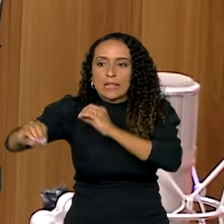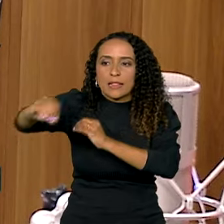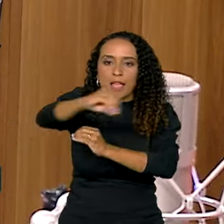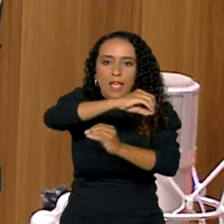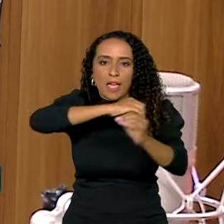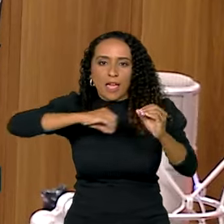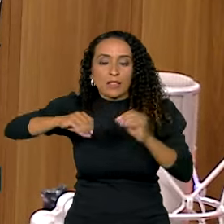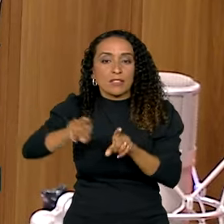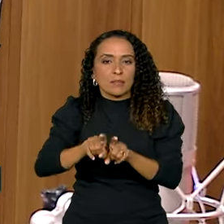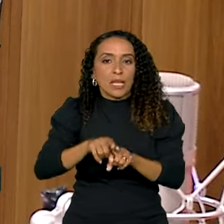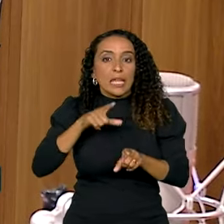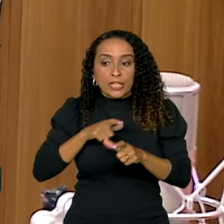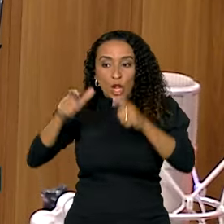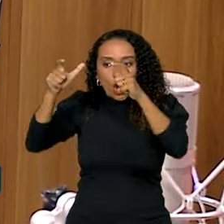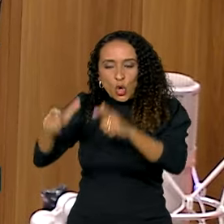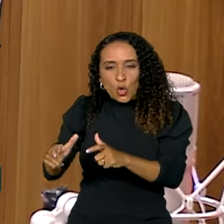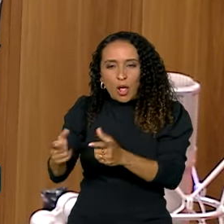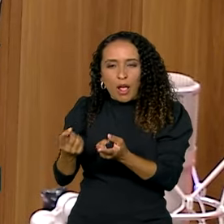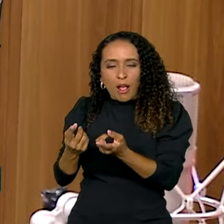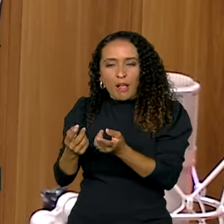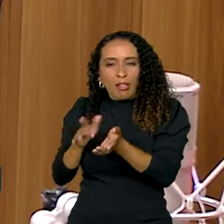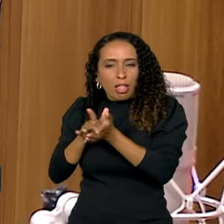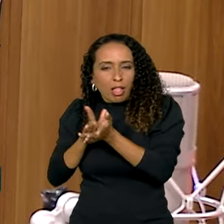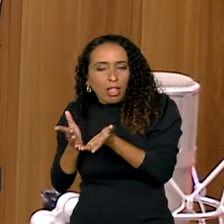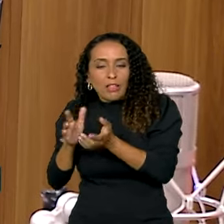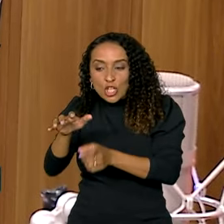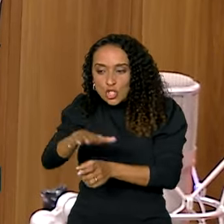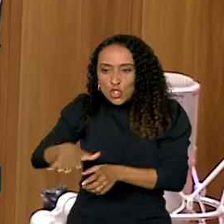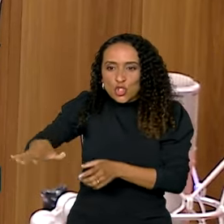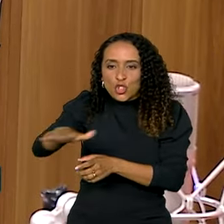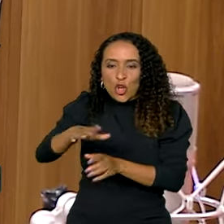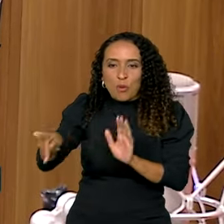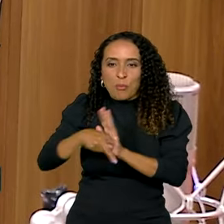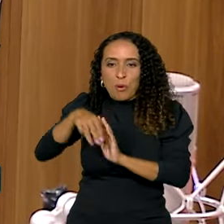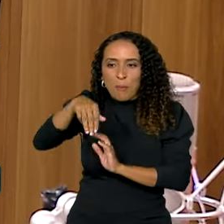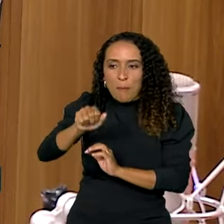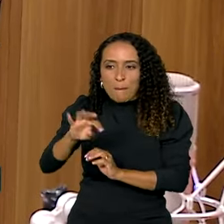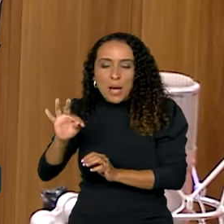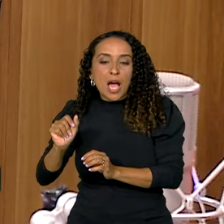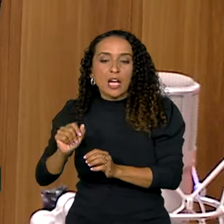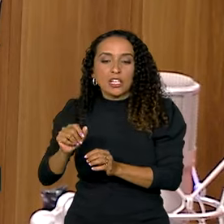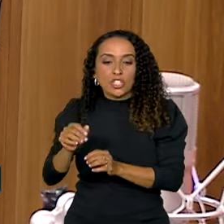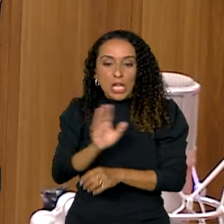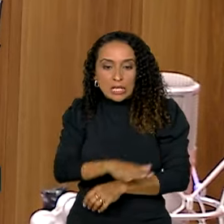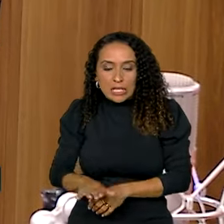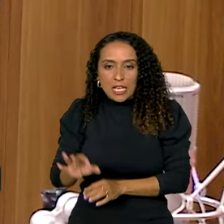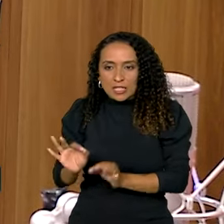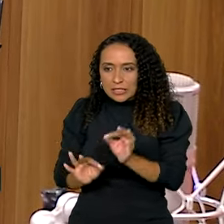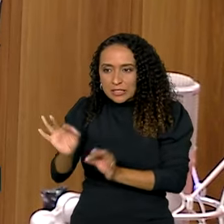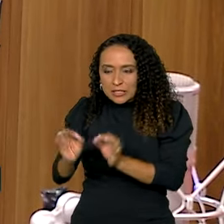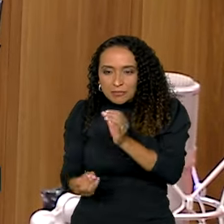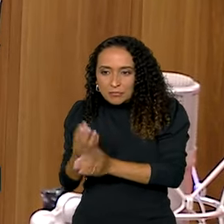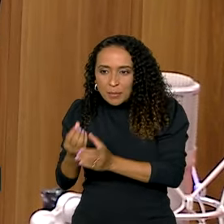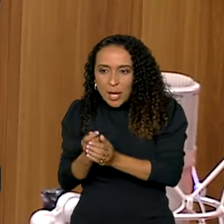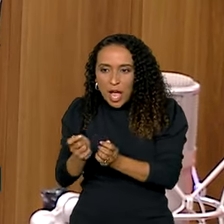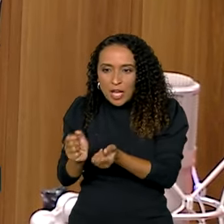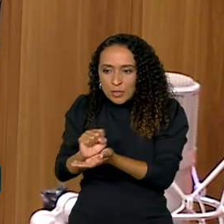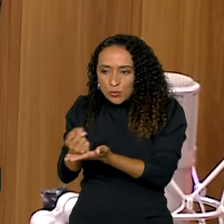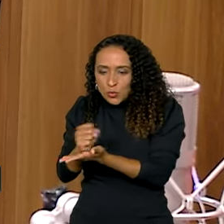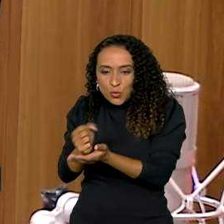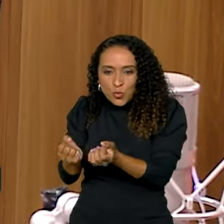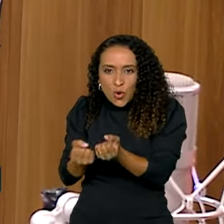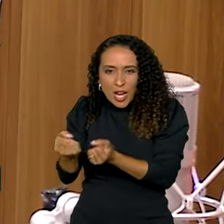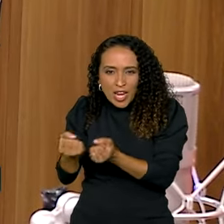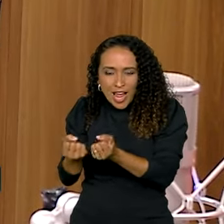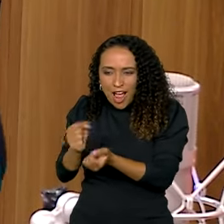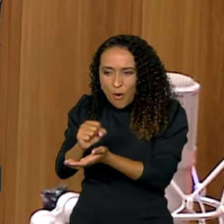campo de simulação de solo marciano, e as crianças programam rovers, né, aqueles jipes que não são lunares, agora seriam